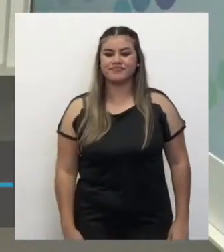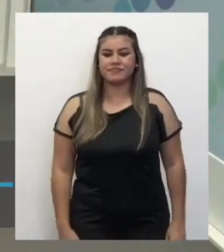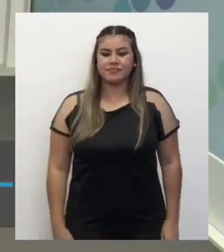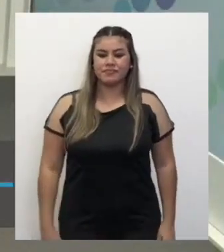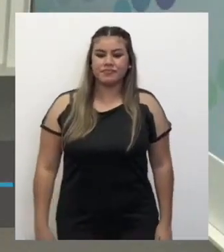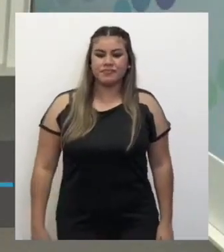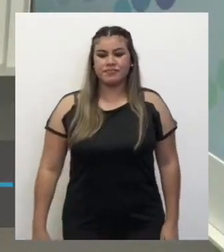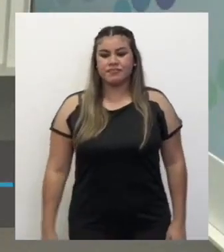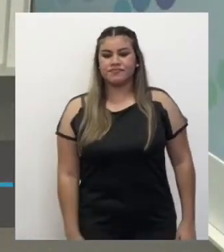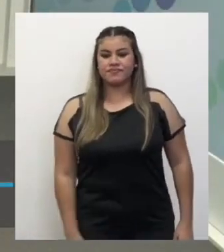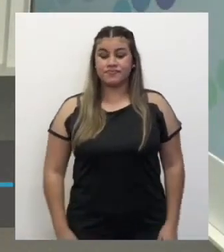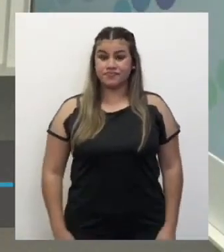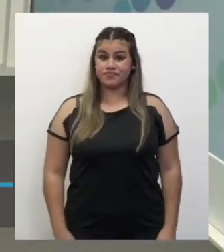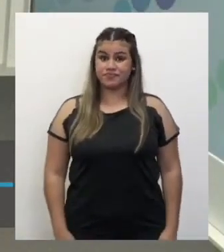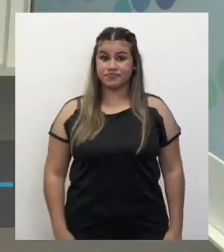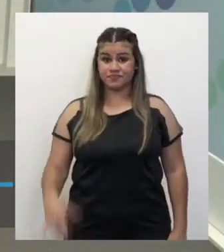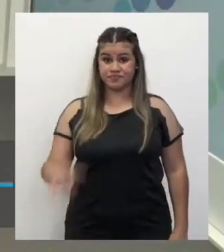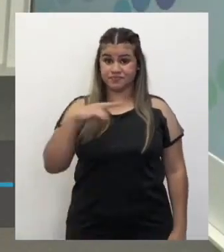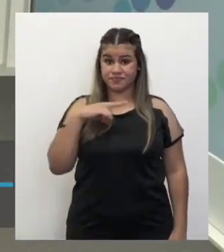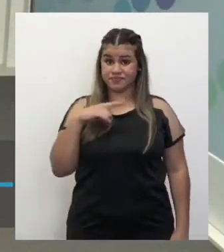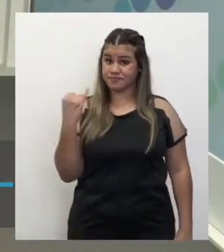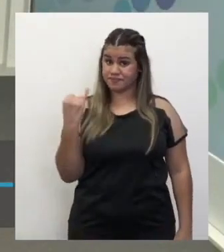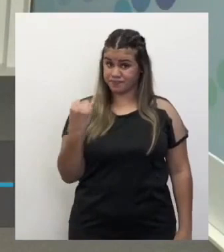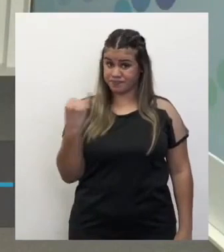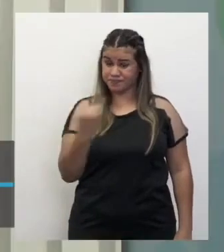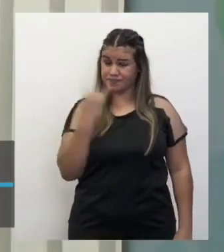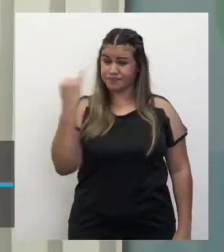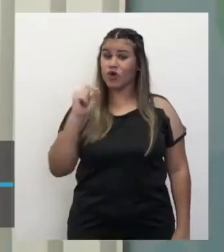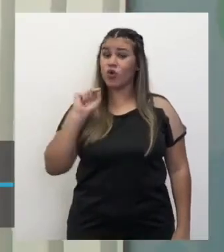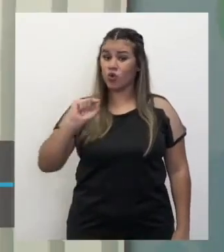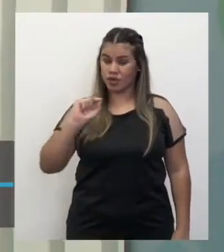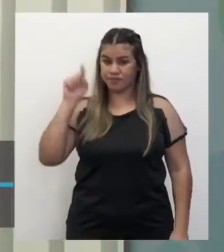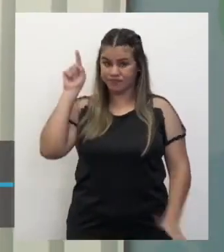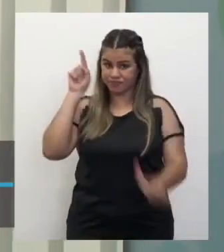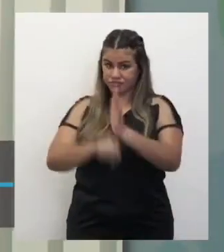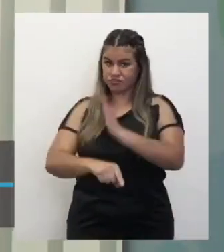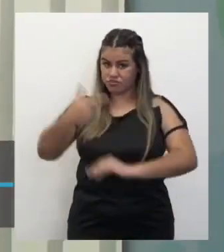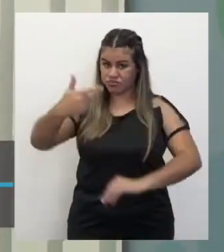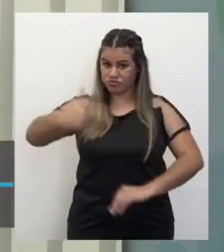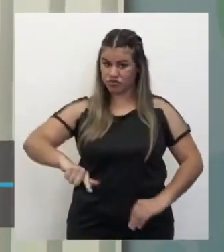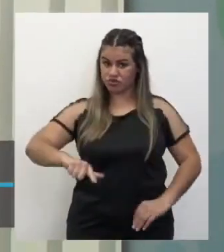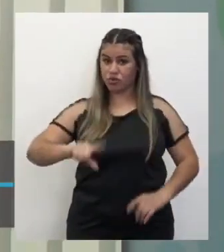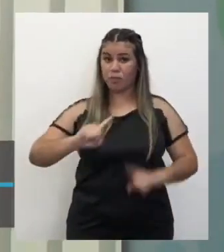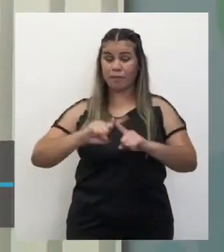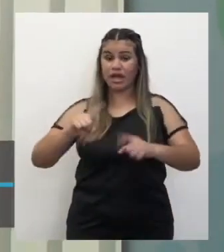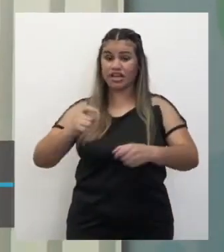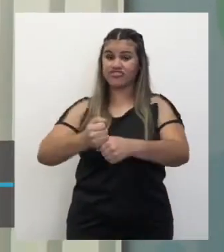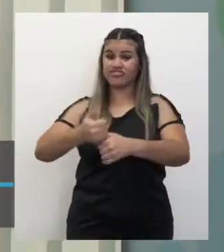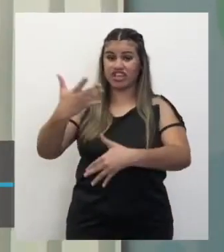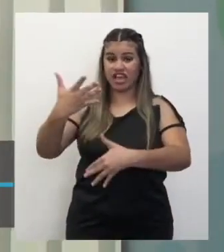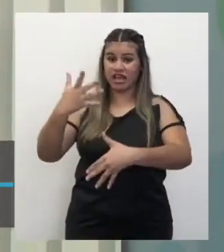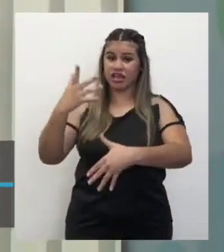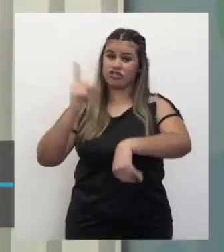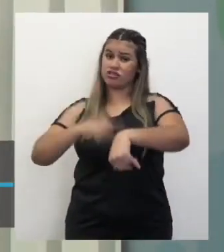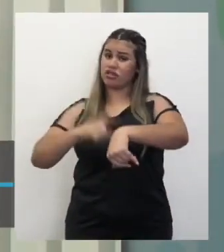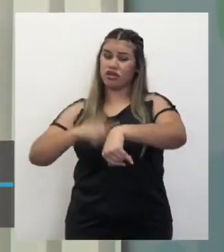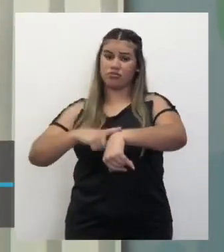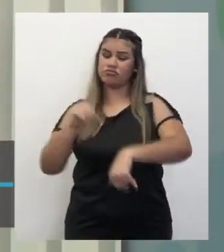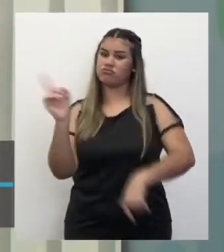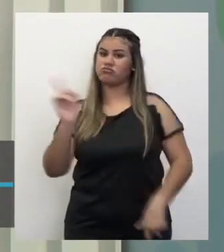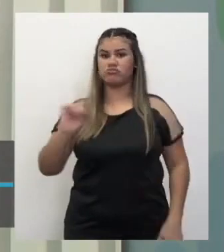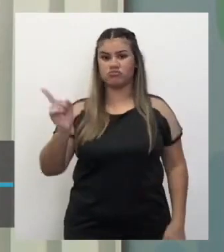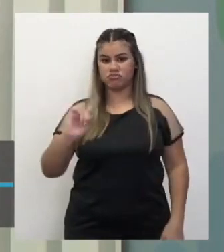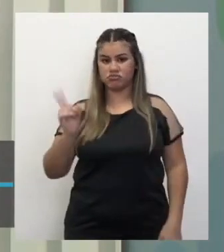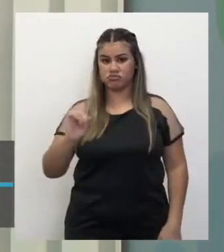tem uma coisa importantíssima, uma outra questão que eu vou perguntar para vocês, mas eu não vou abrir não vou fechar a